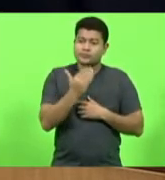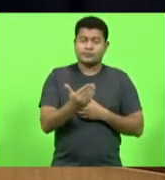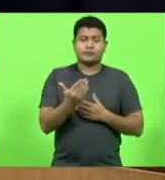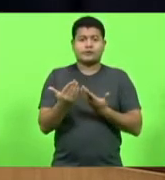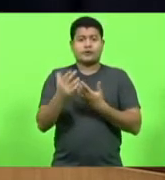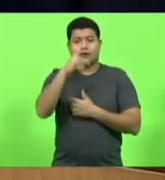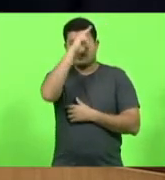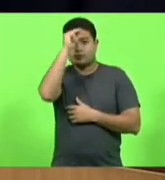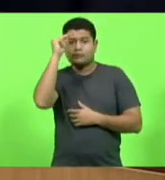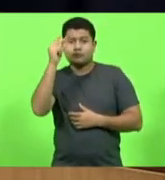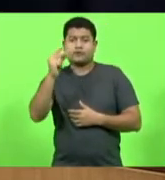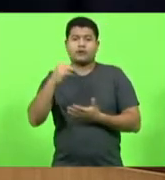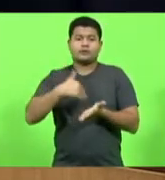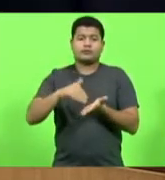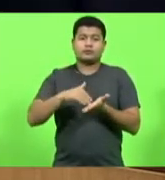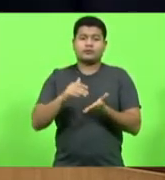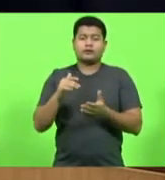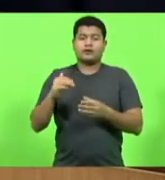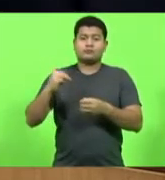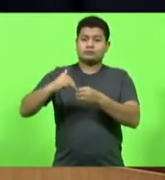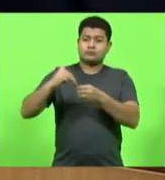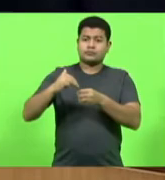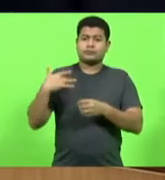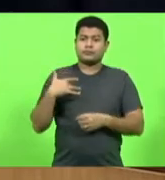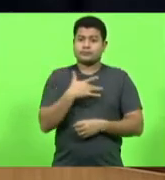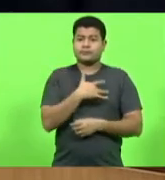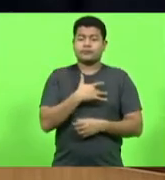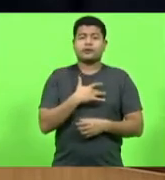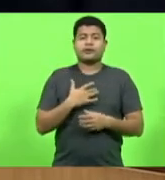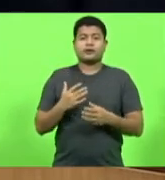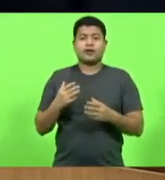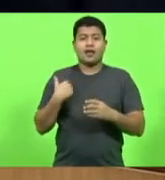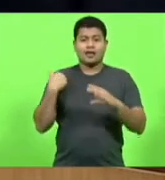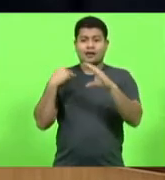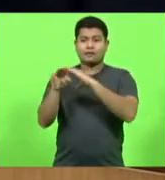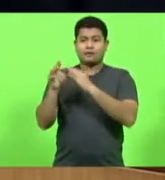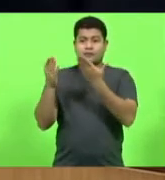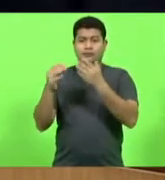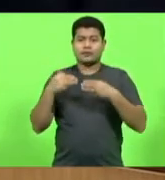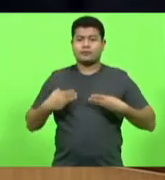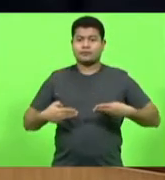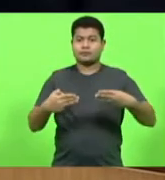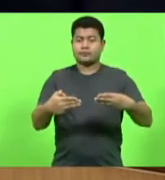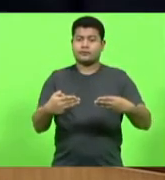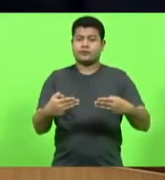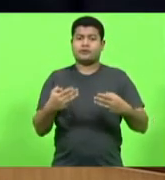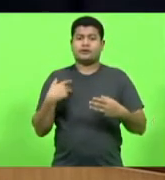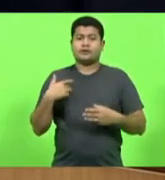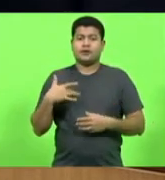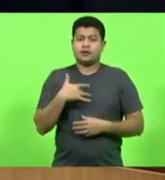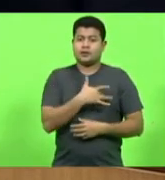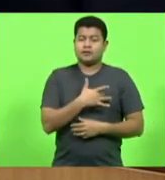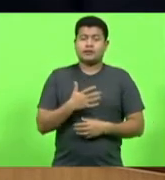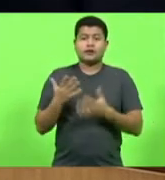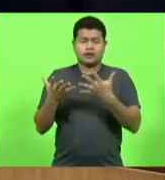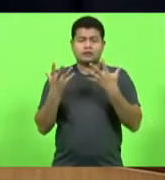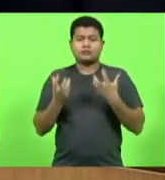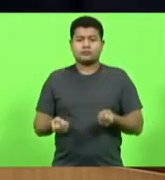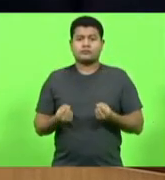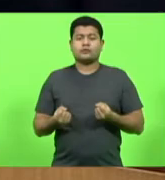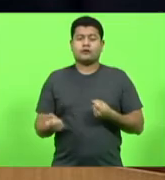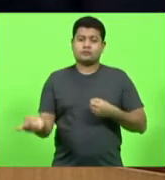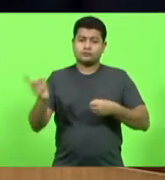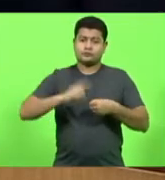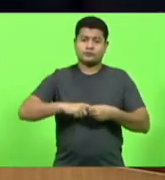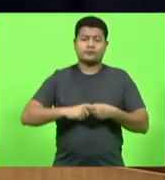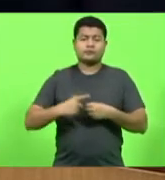saúde e levada ao Ministério da Saúde, e que foi acatada no sentido de que seja retomada também a